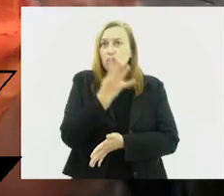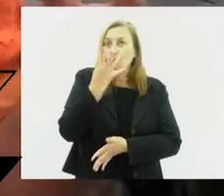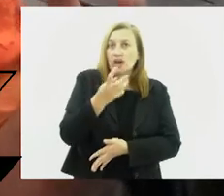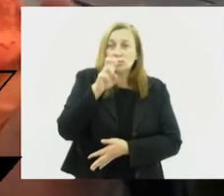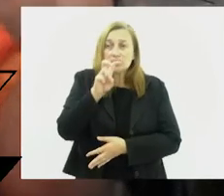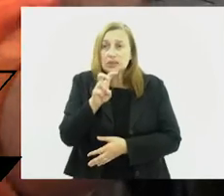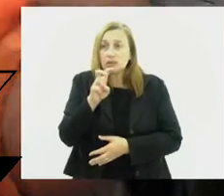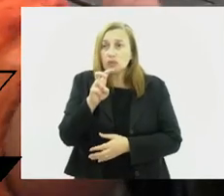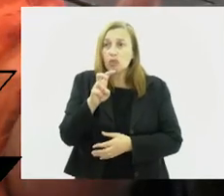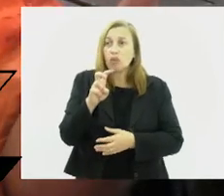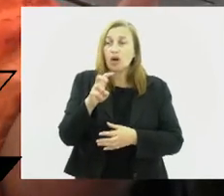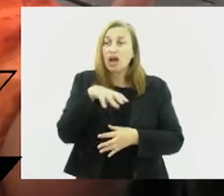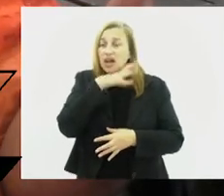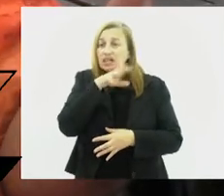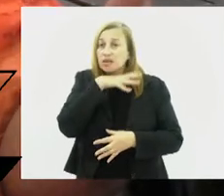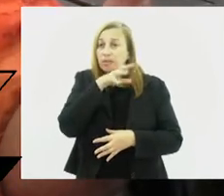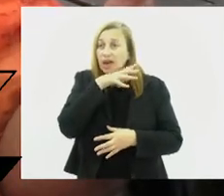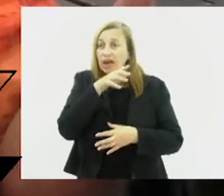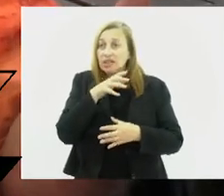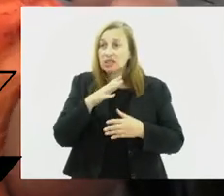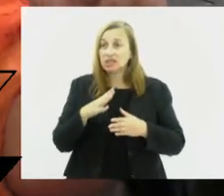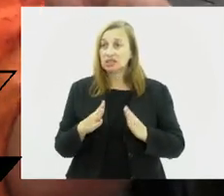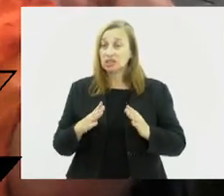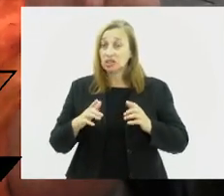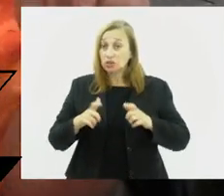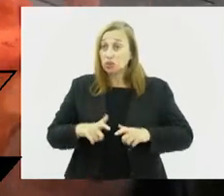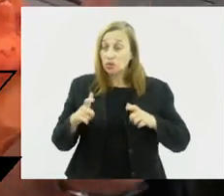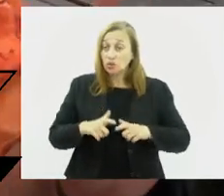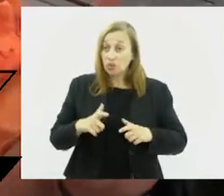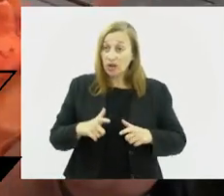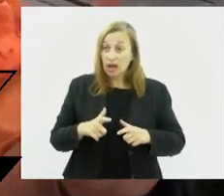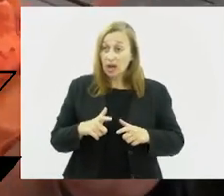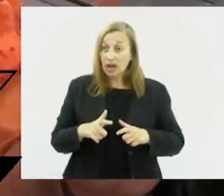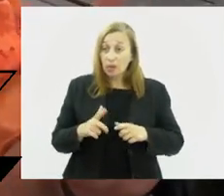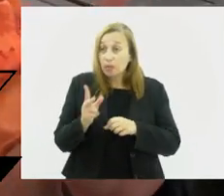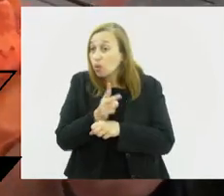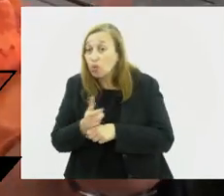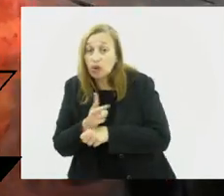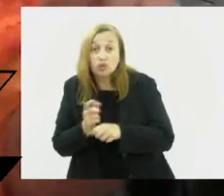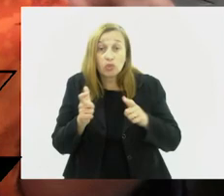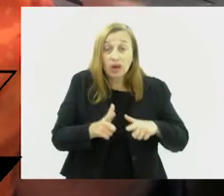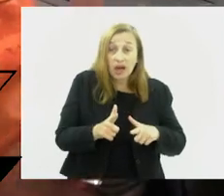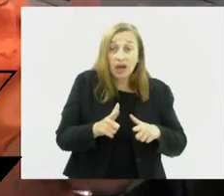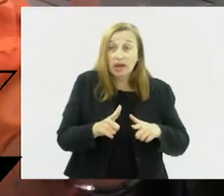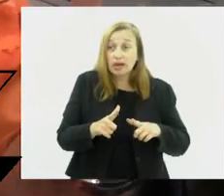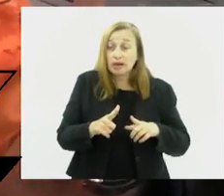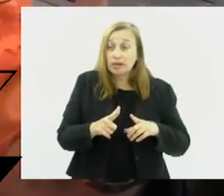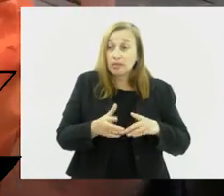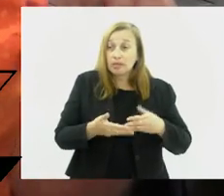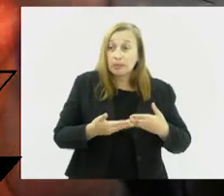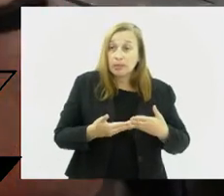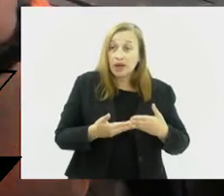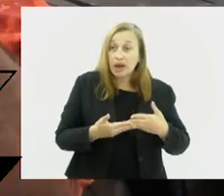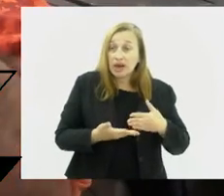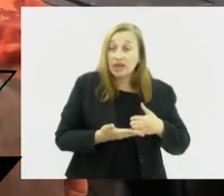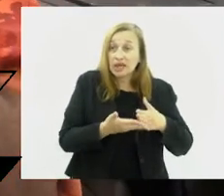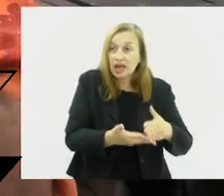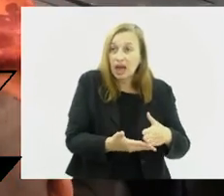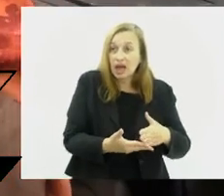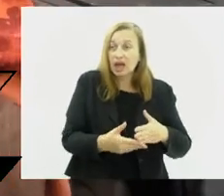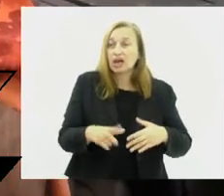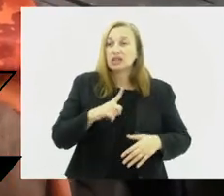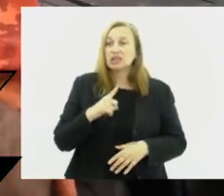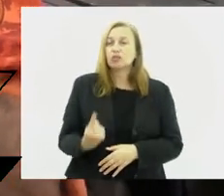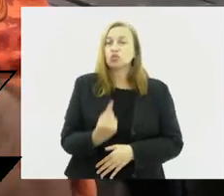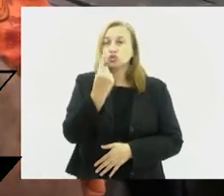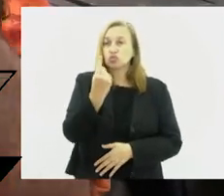da unidade tentando dar saída. Lembrando, uma unidade de Corpo de Bombeiros não possui canil. Nós temos uma unidade que